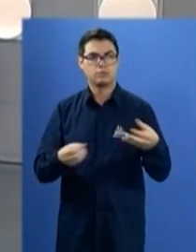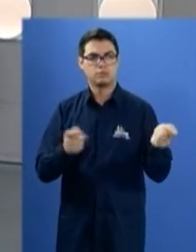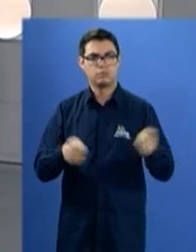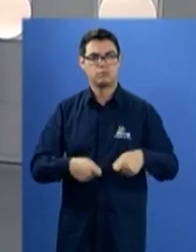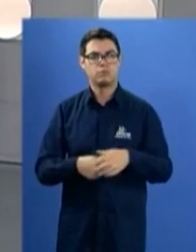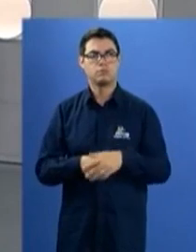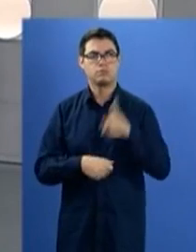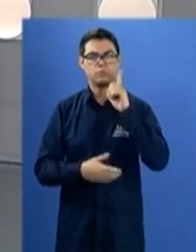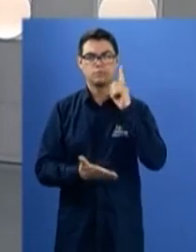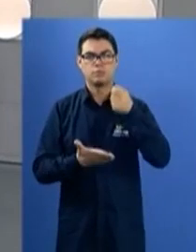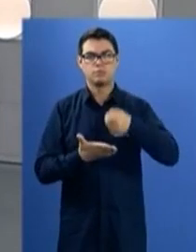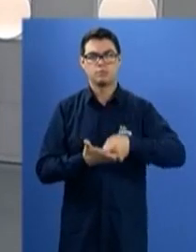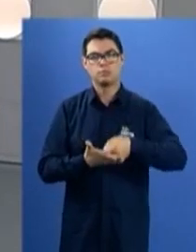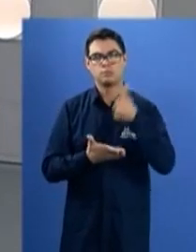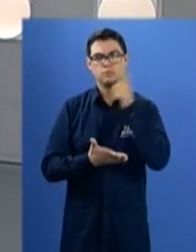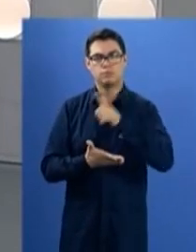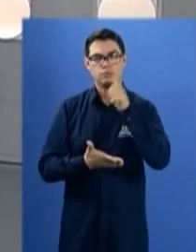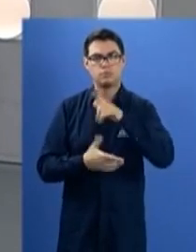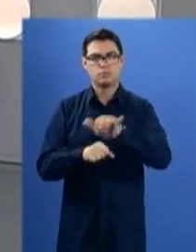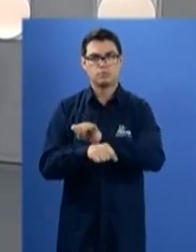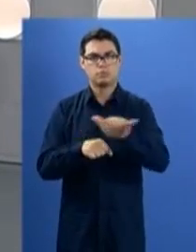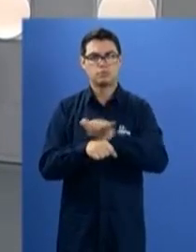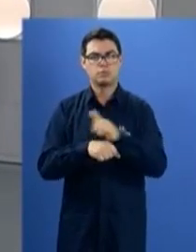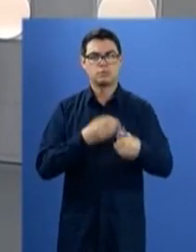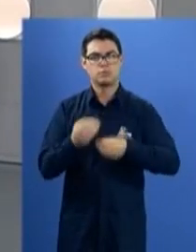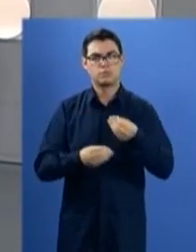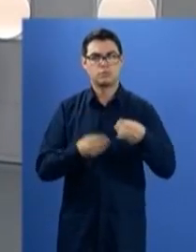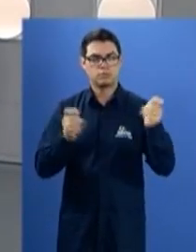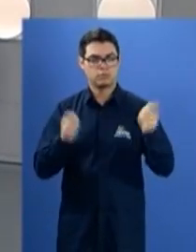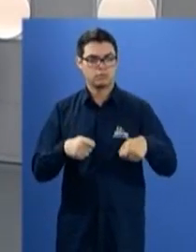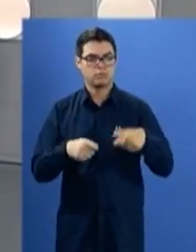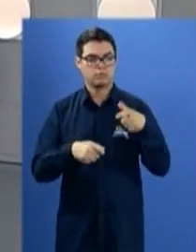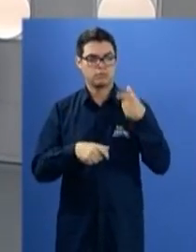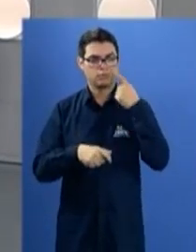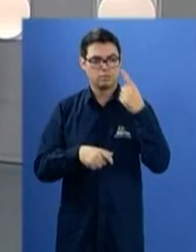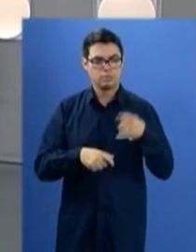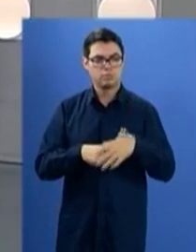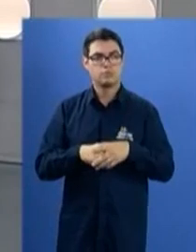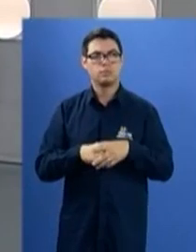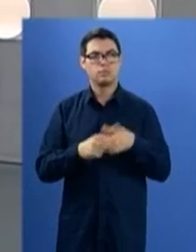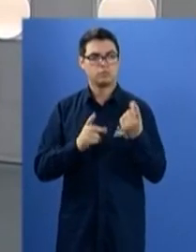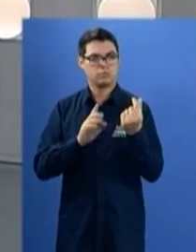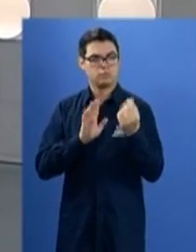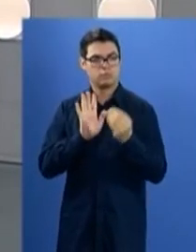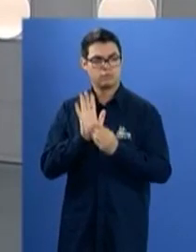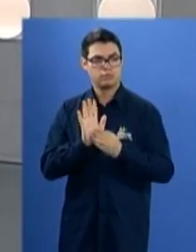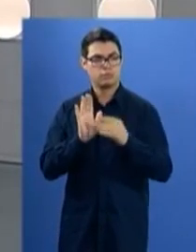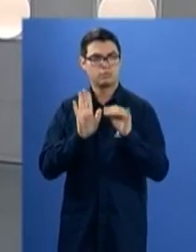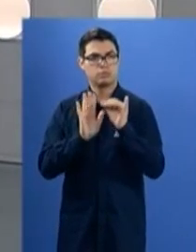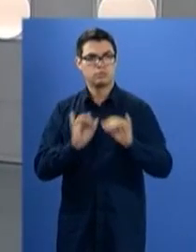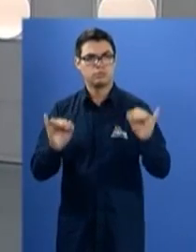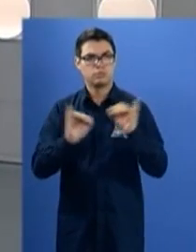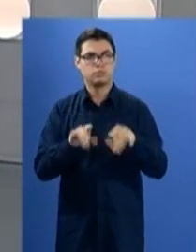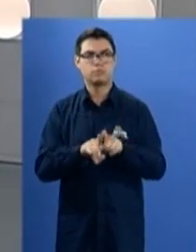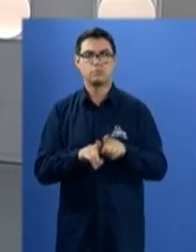e tomando decisões sobre estratégias de publicidade, de estimativa de preços sobre os